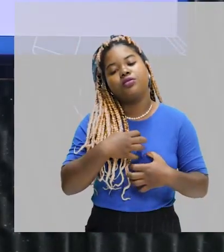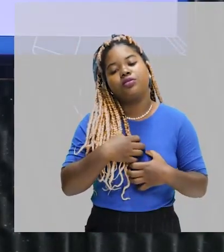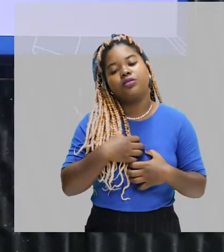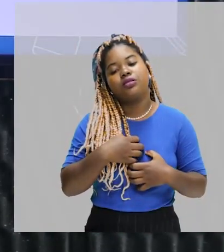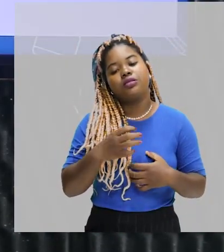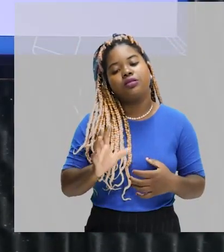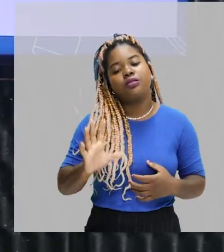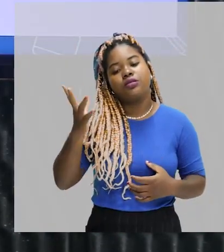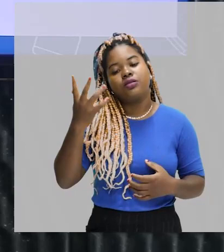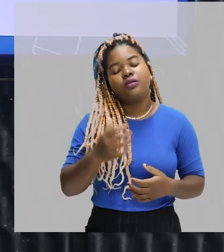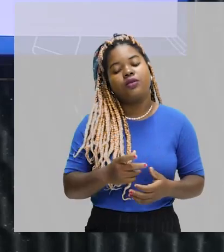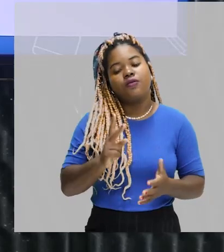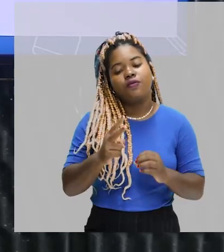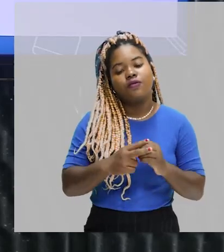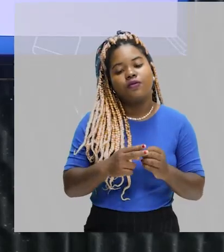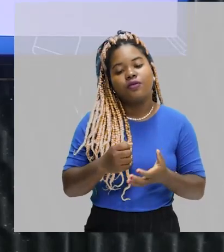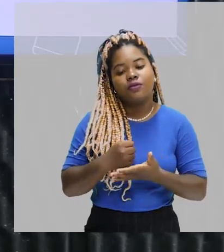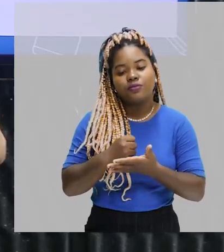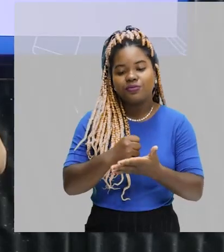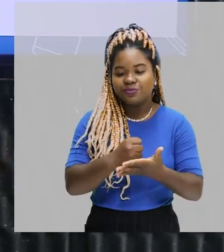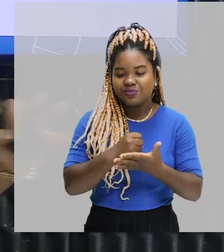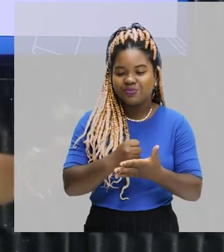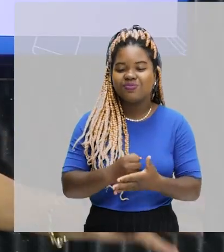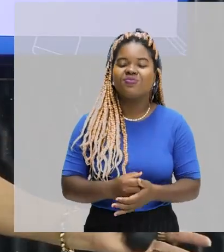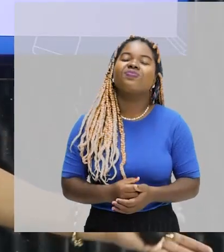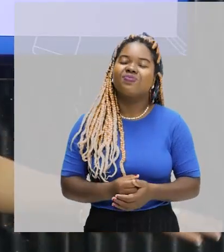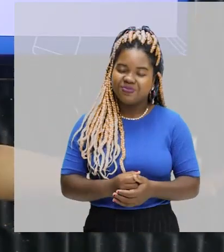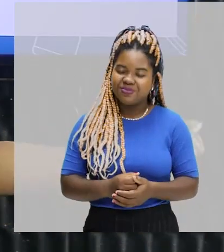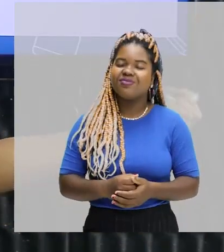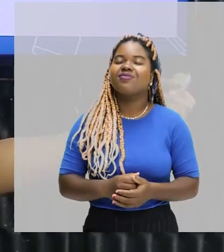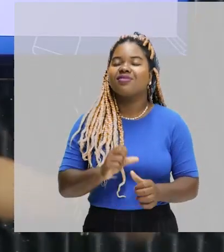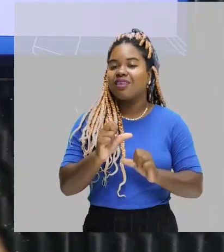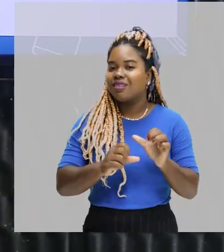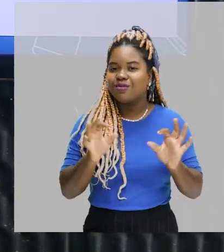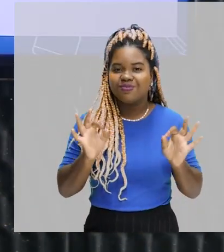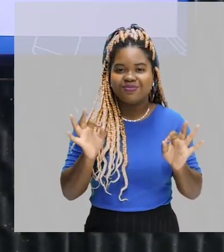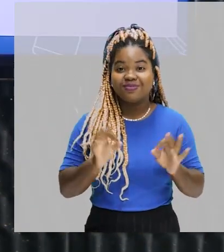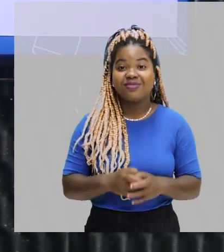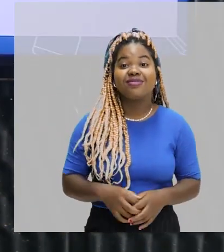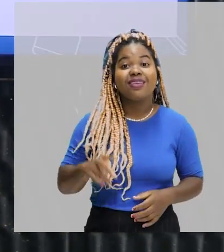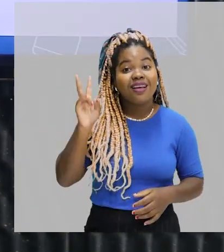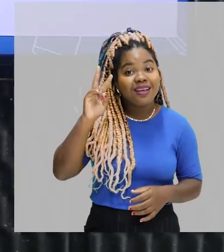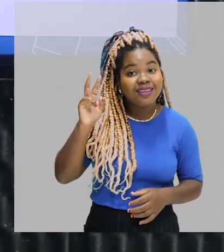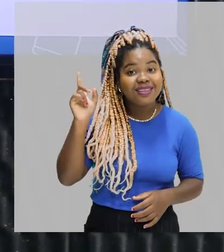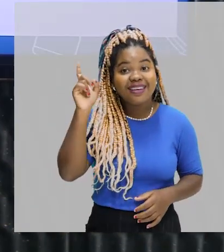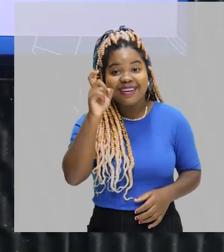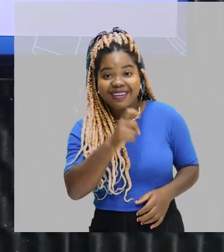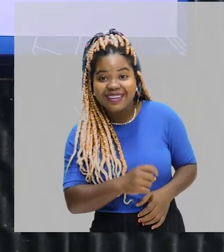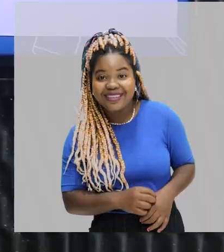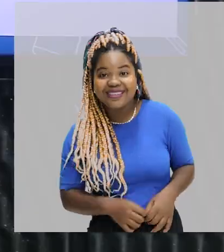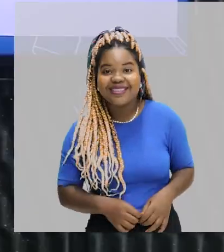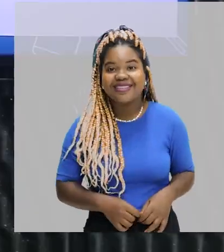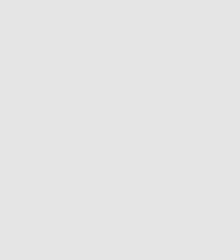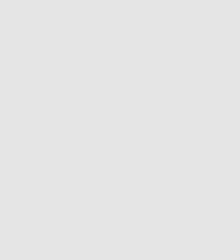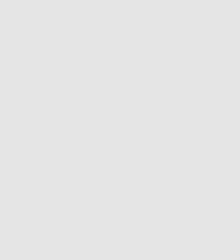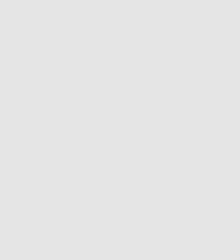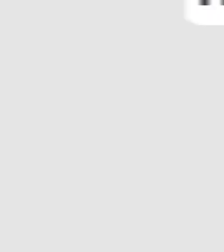verbo auxiliar, ele acompanha a impessoalidade. Lembram? Compliquei?